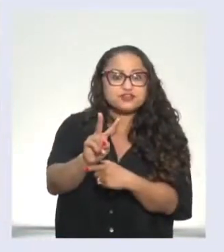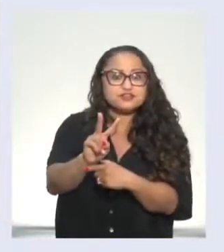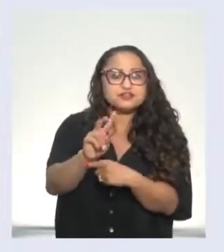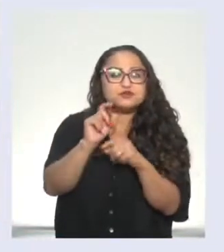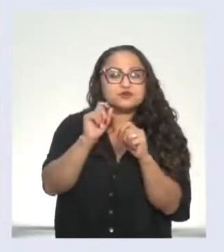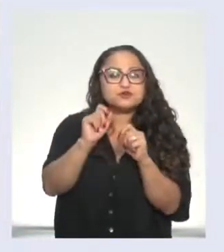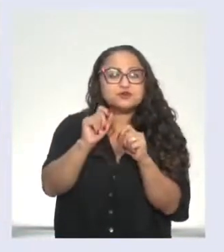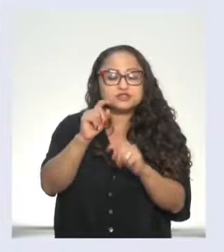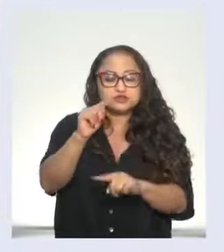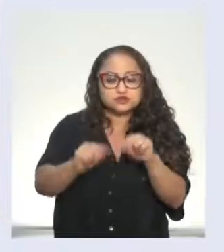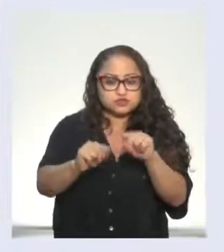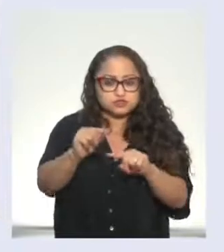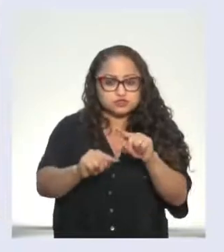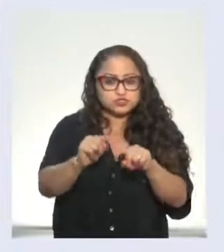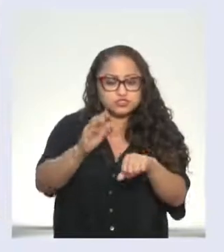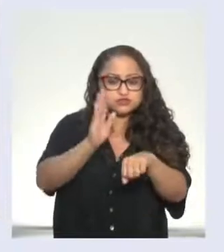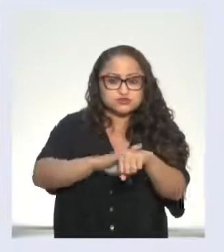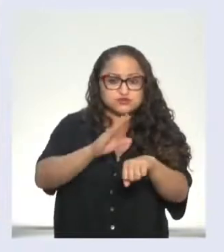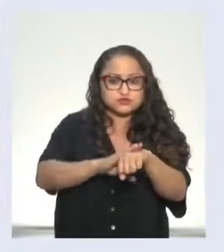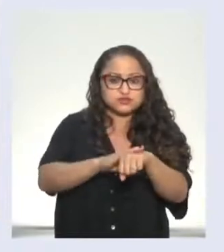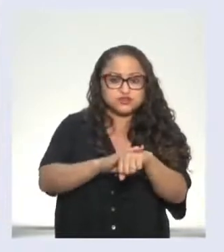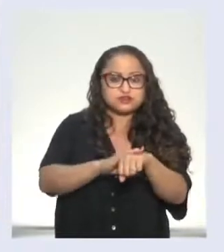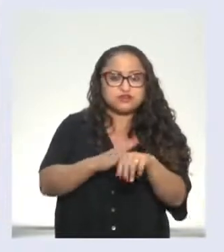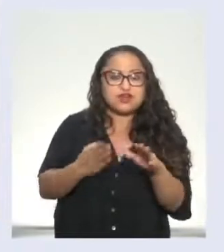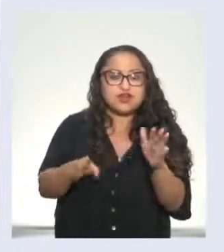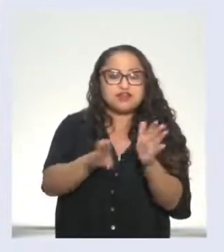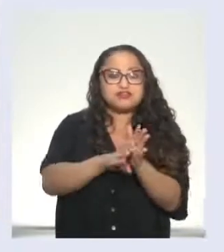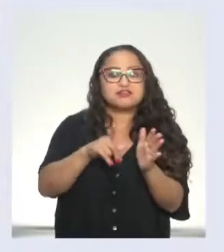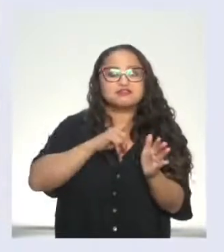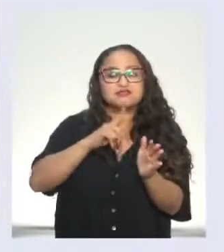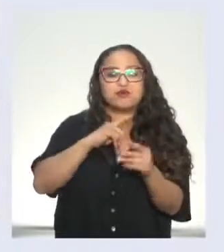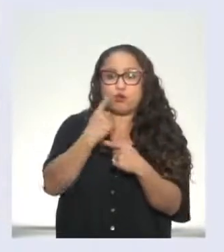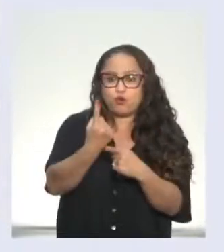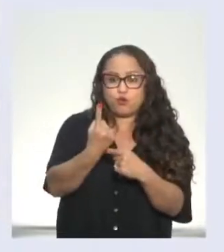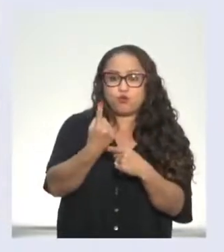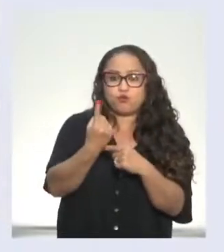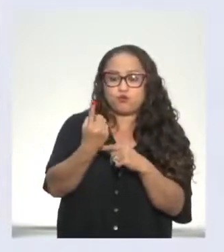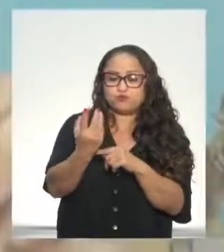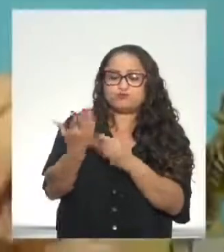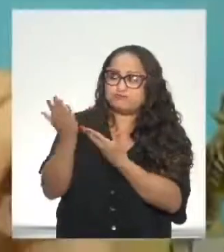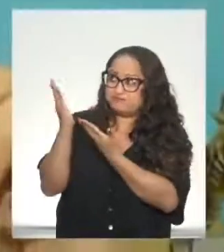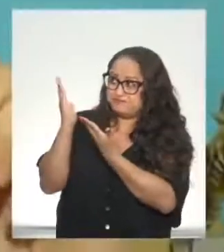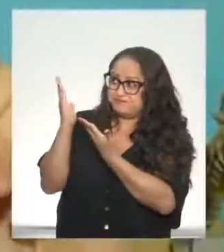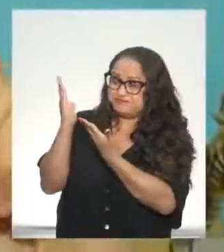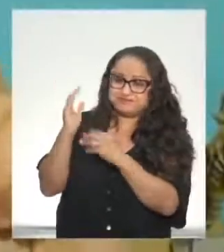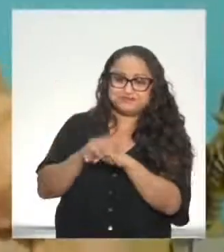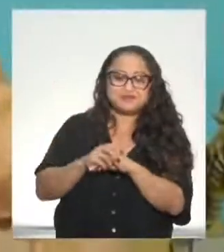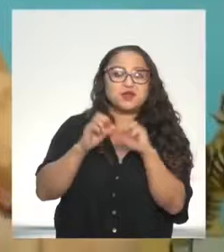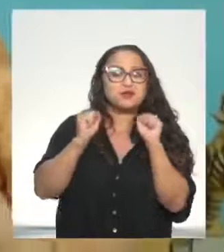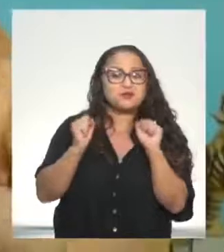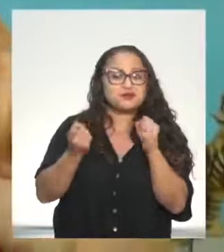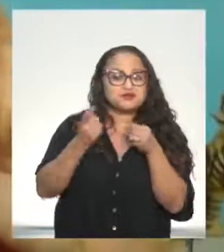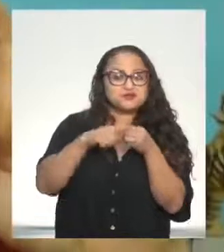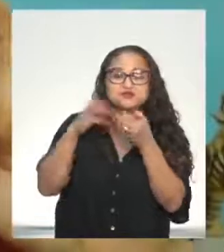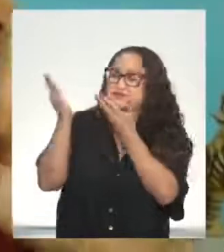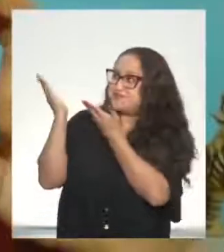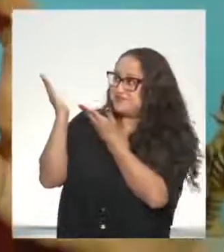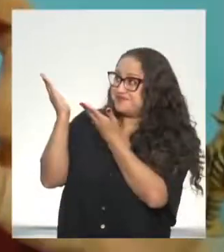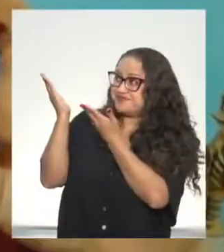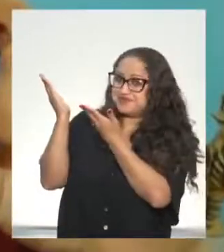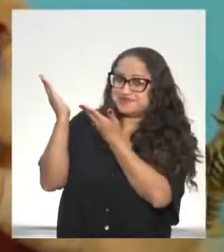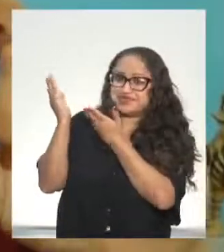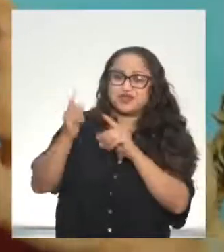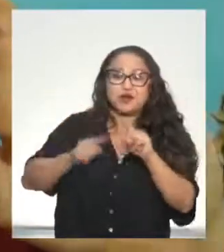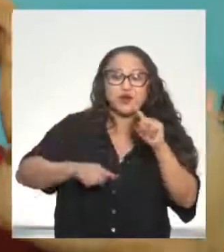os objetos como eles ficaram. Tenho até aqui um nas minhas mãos, se vocês Agora pode voltar para mim.